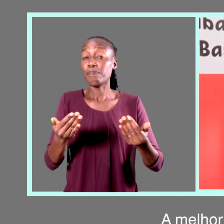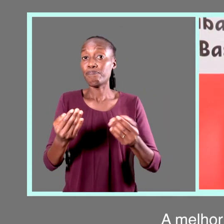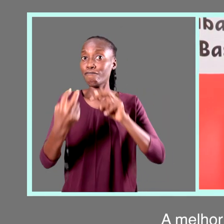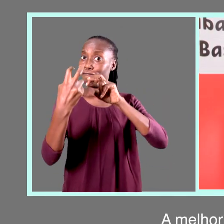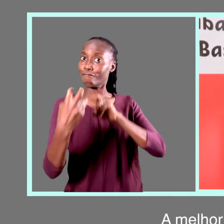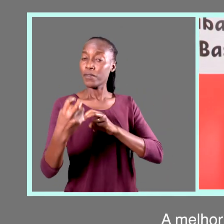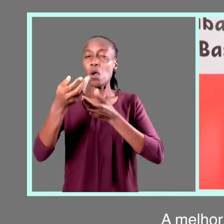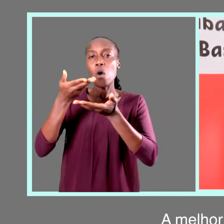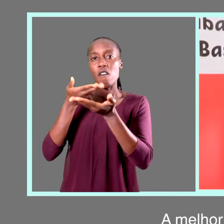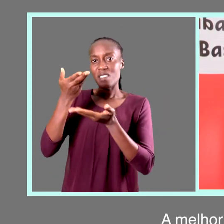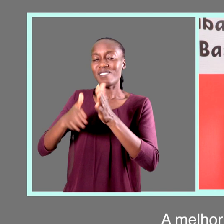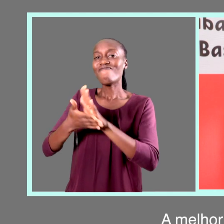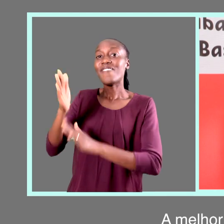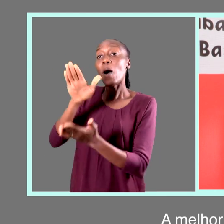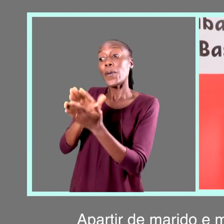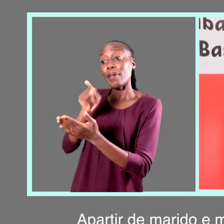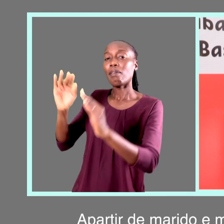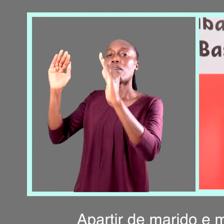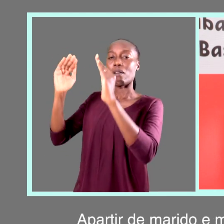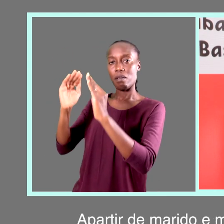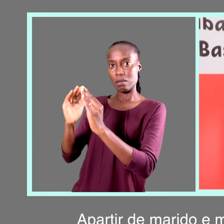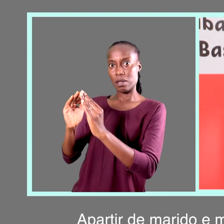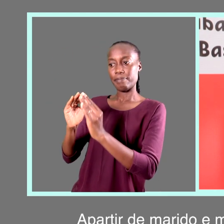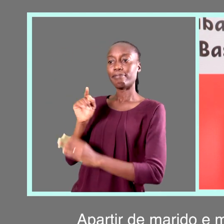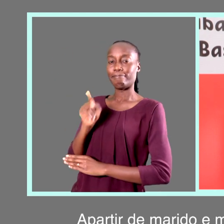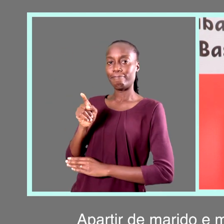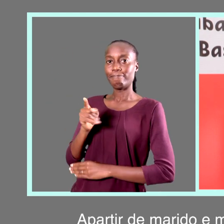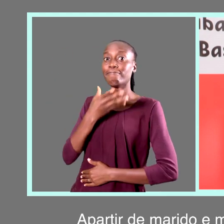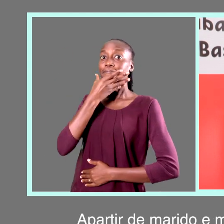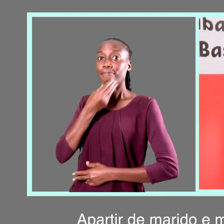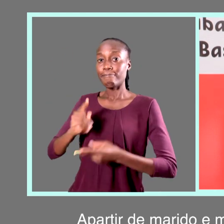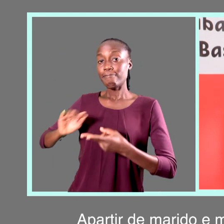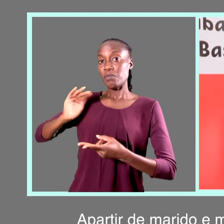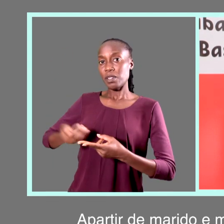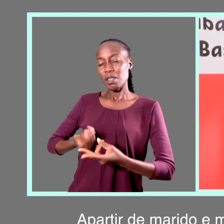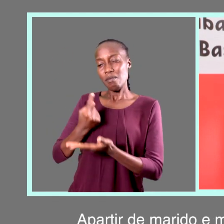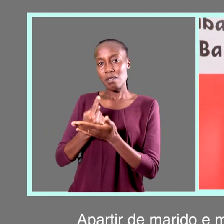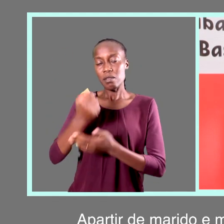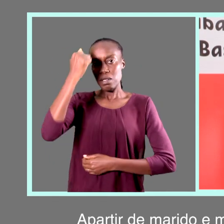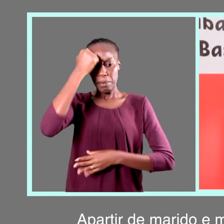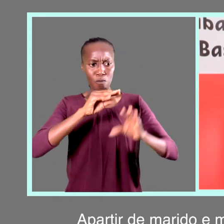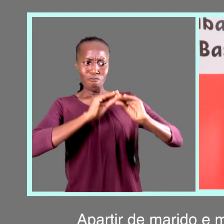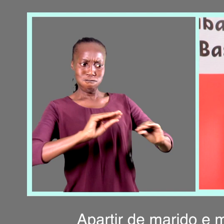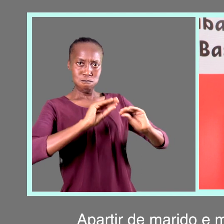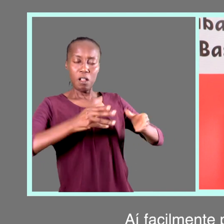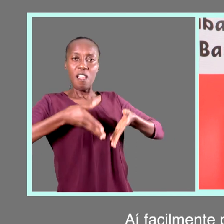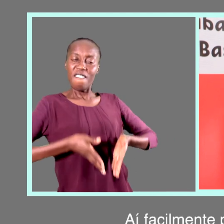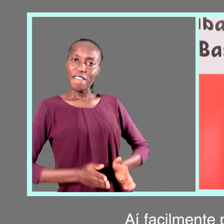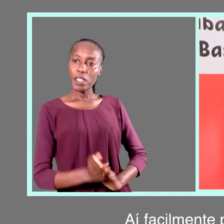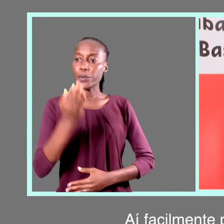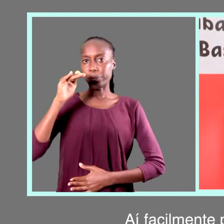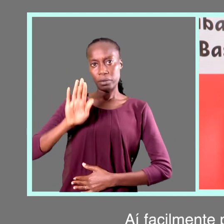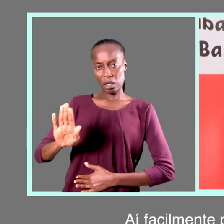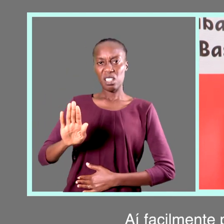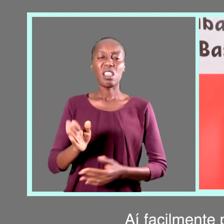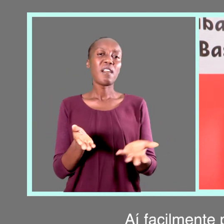é o diálogo, que tem que partir de casa, a partir do marido e mulher saberem educar os seus filhos. E